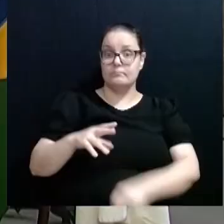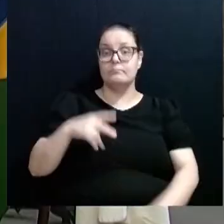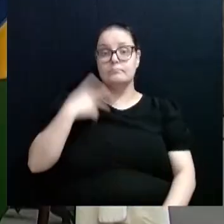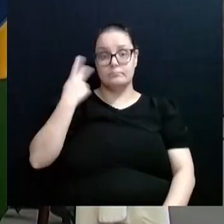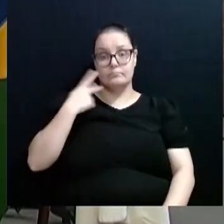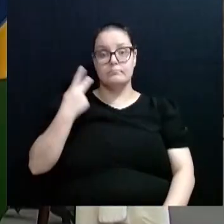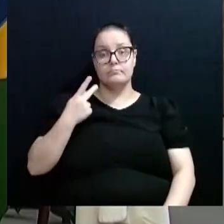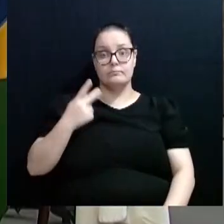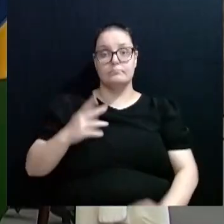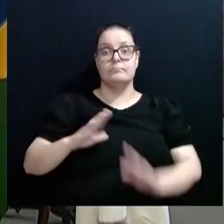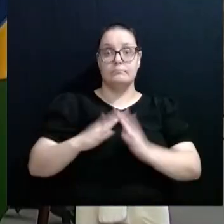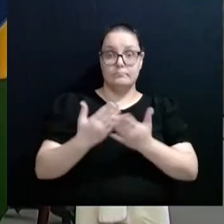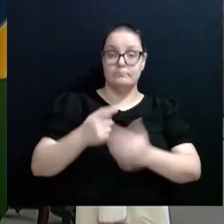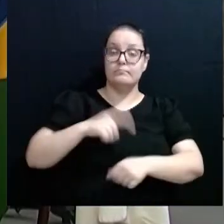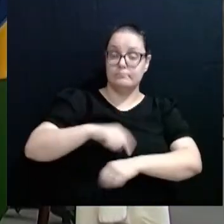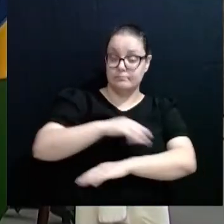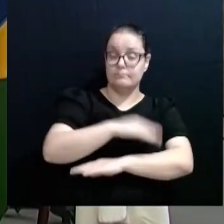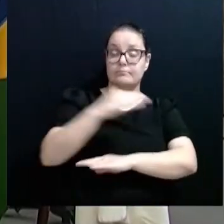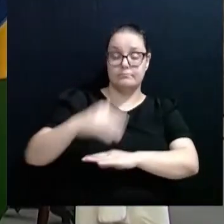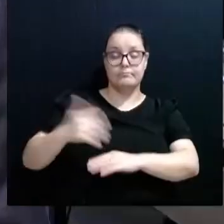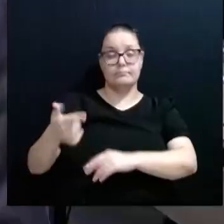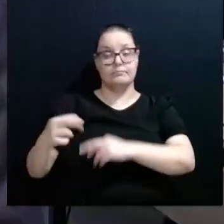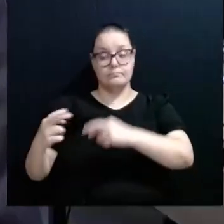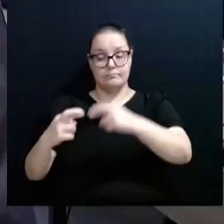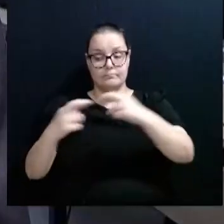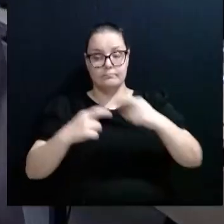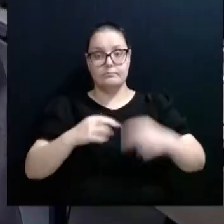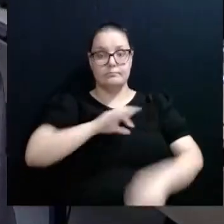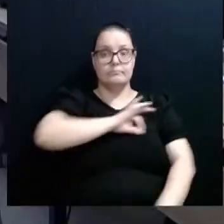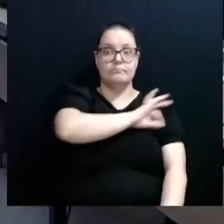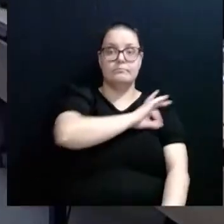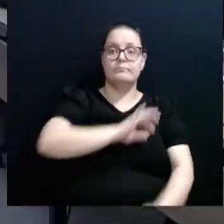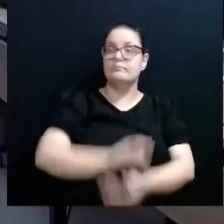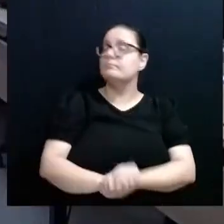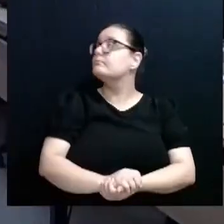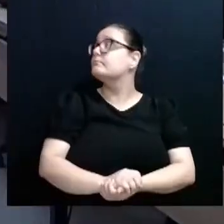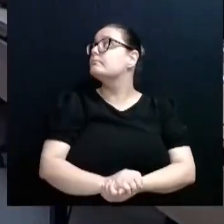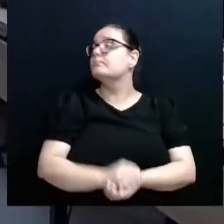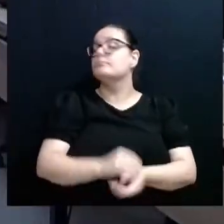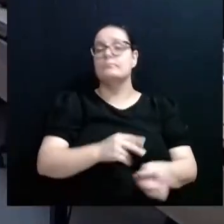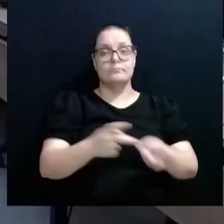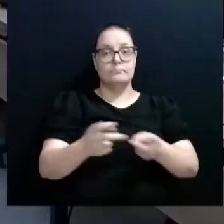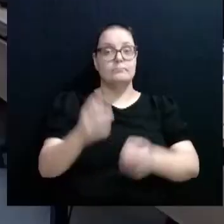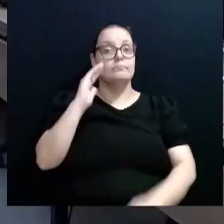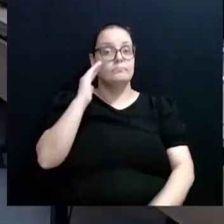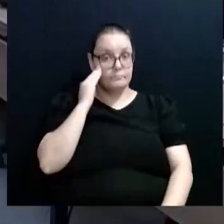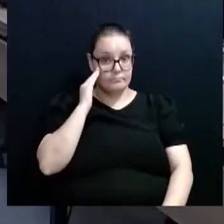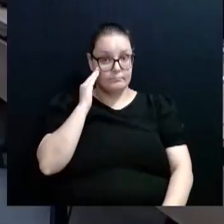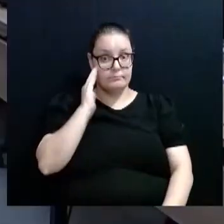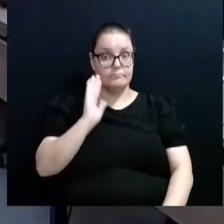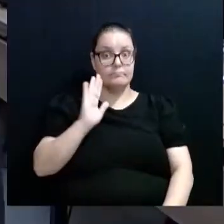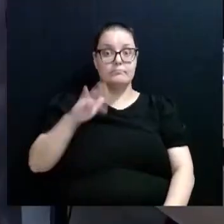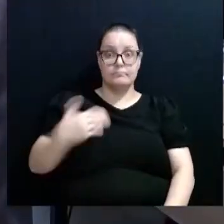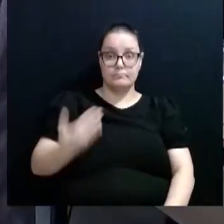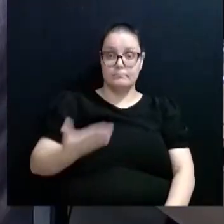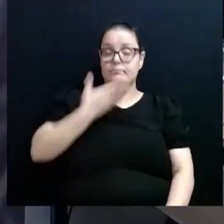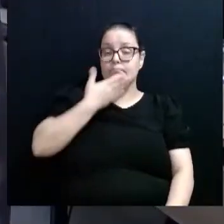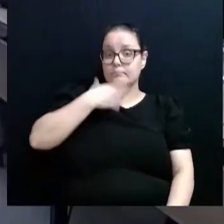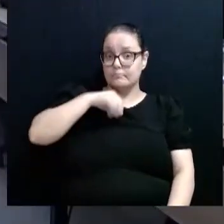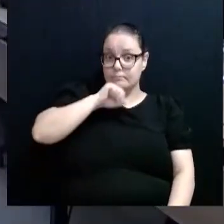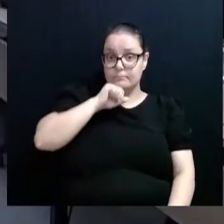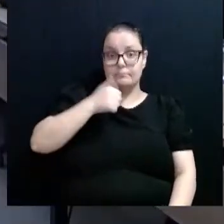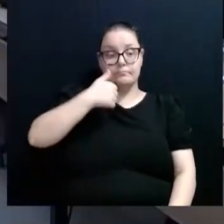tempo integral segue para a análise do prefeito. É notório a gente entender que quando o pai, quando a mãe